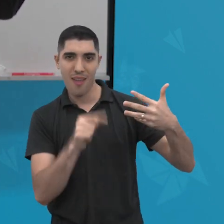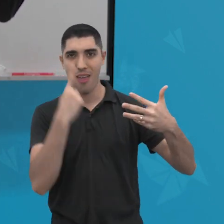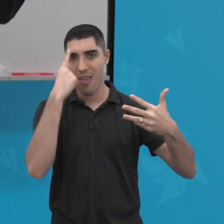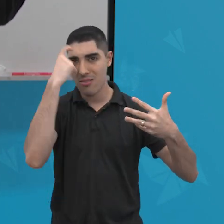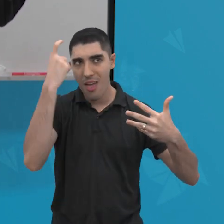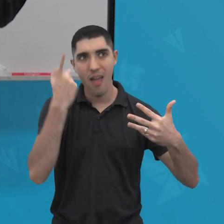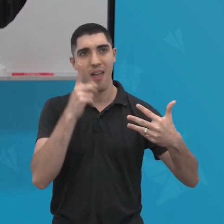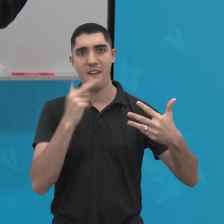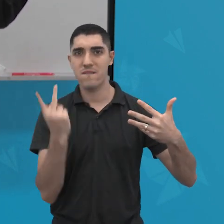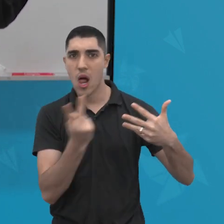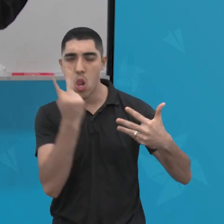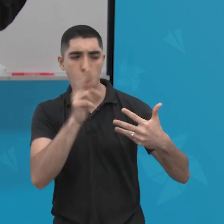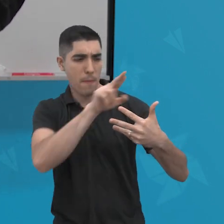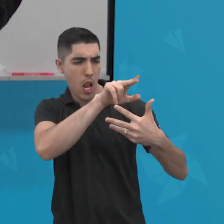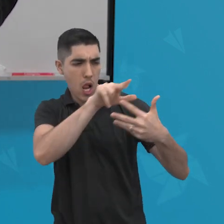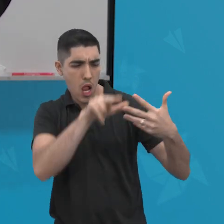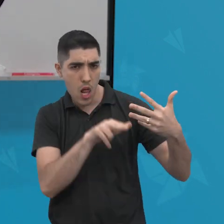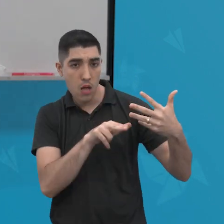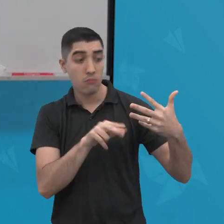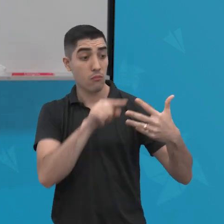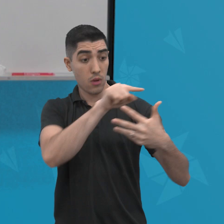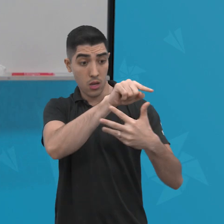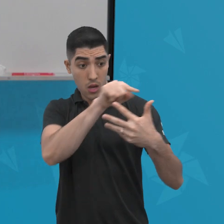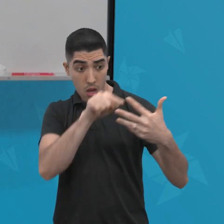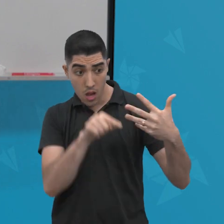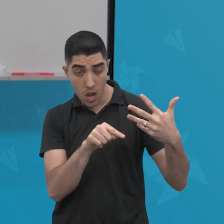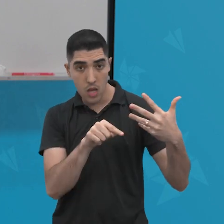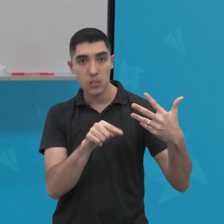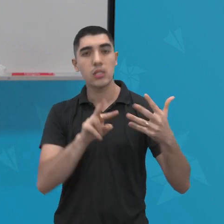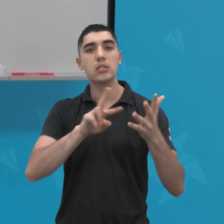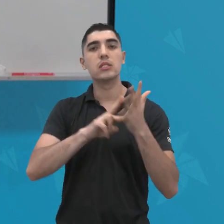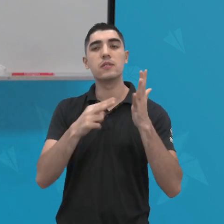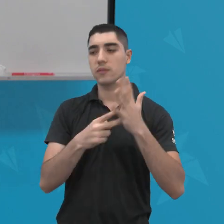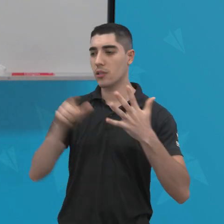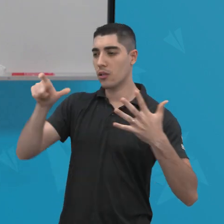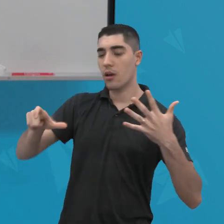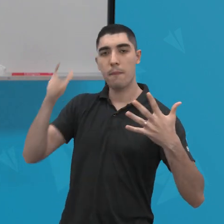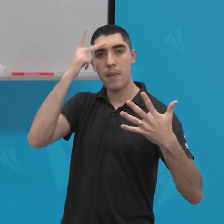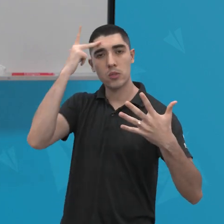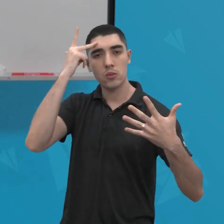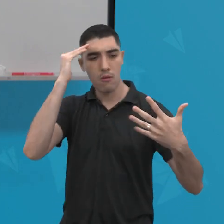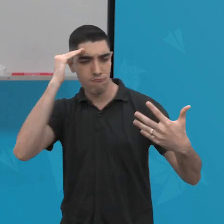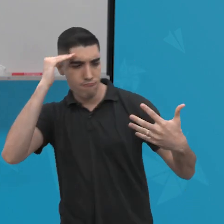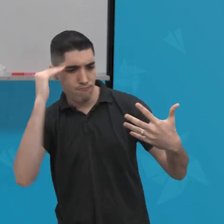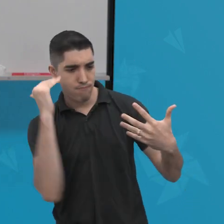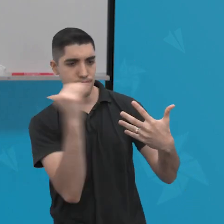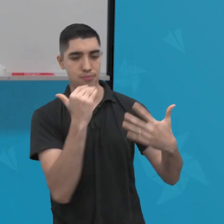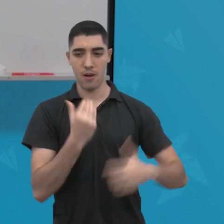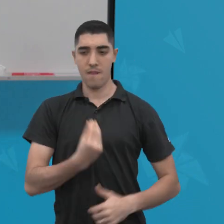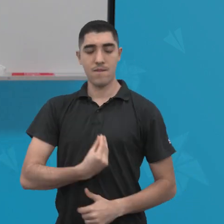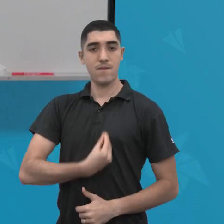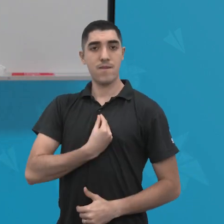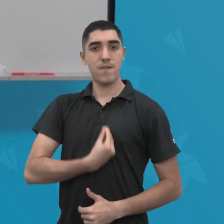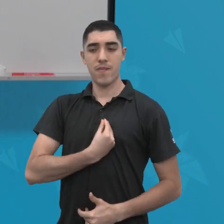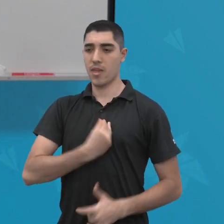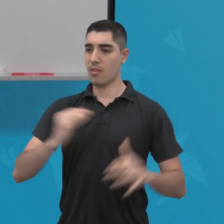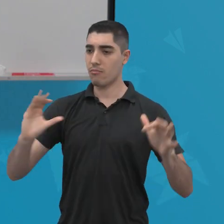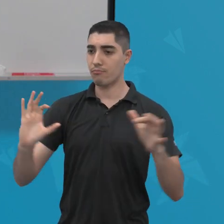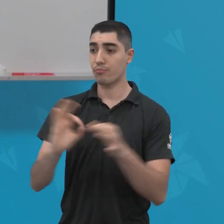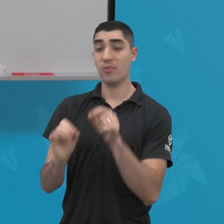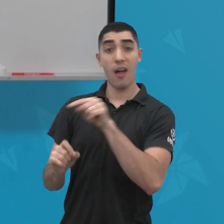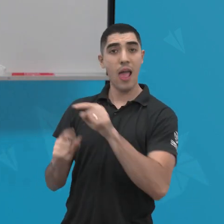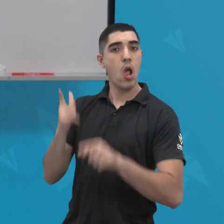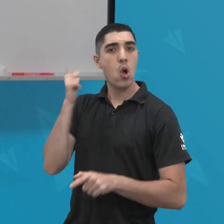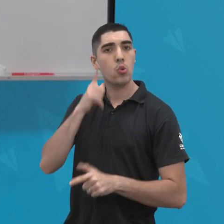esses valores, e eles servem como uma espécie de orientação que animam a conduta